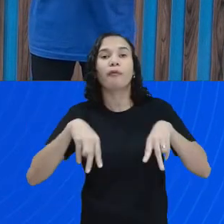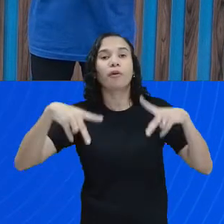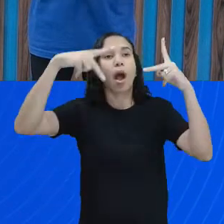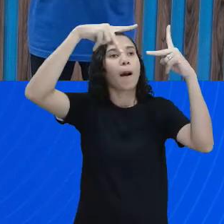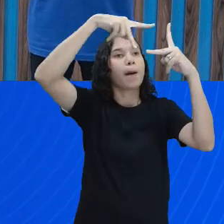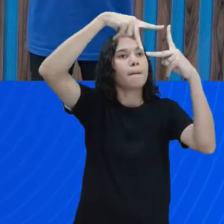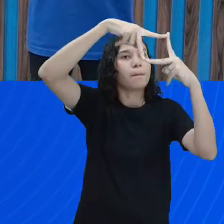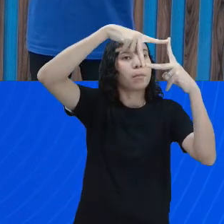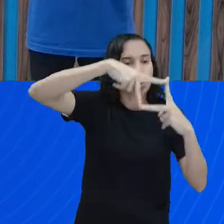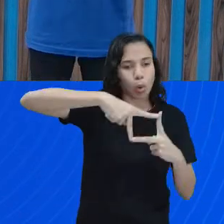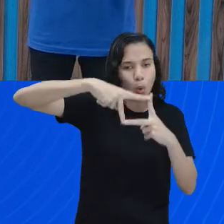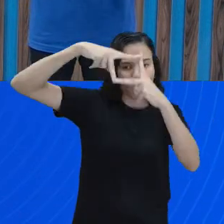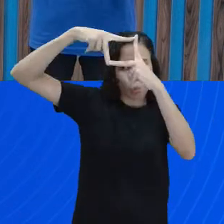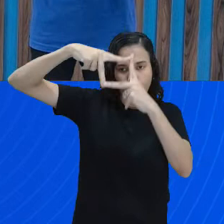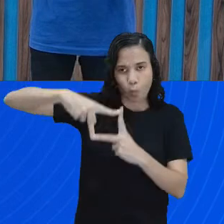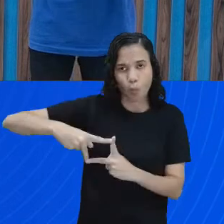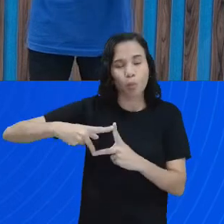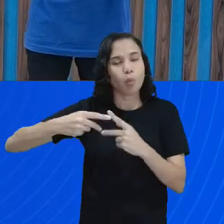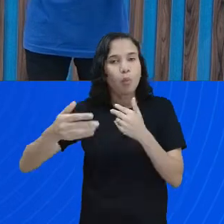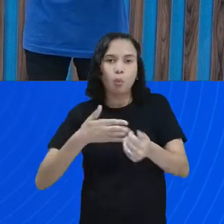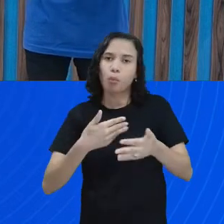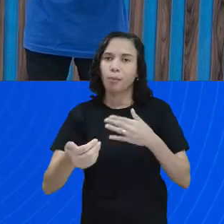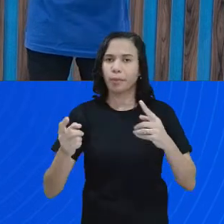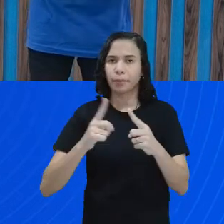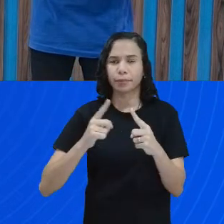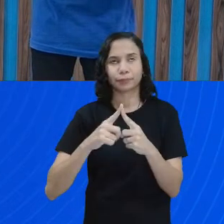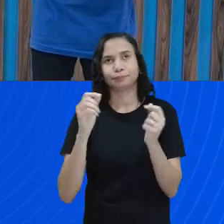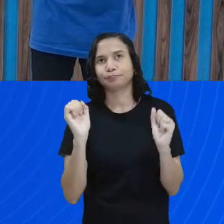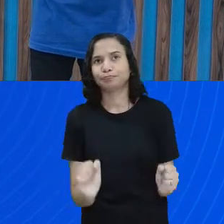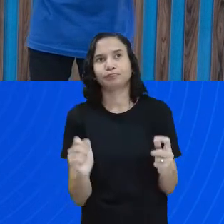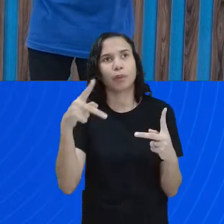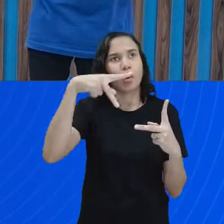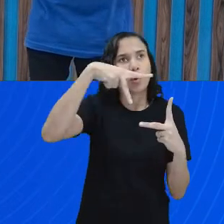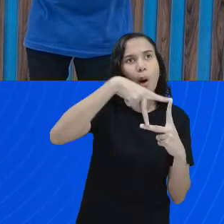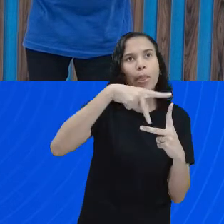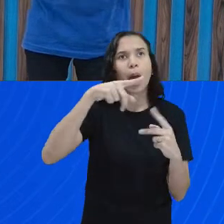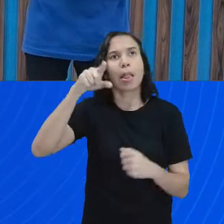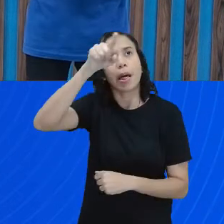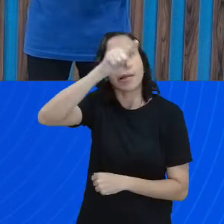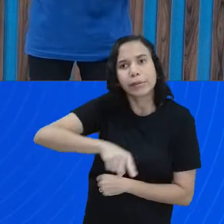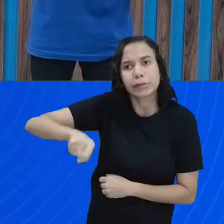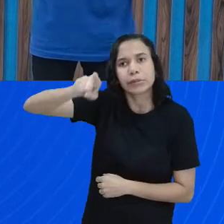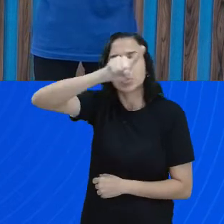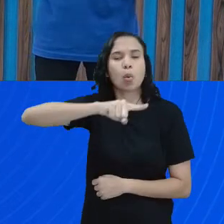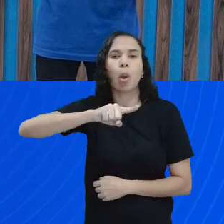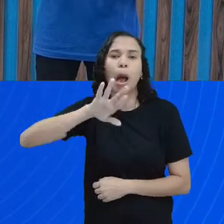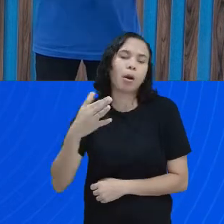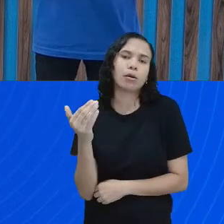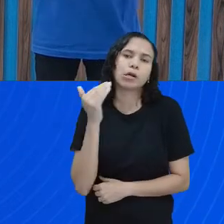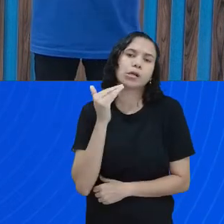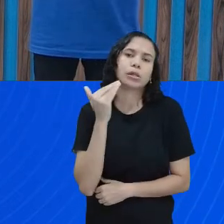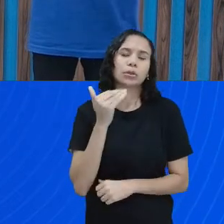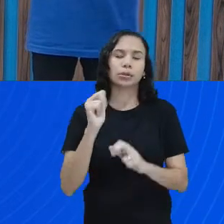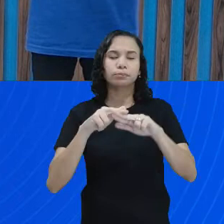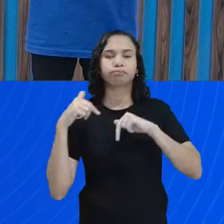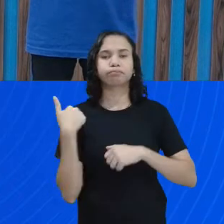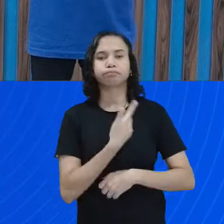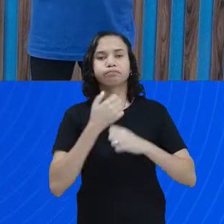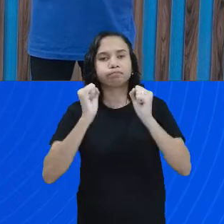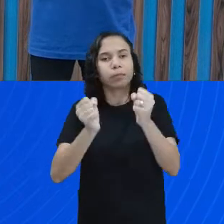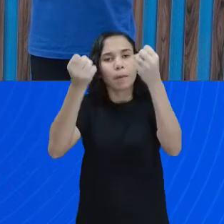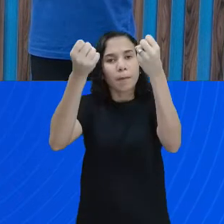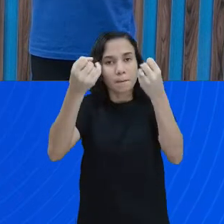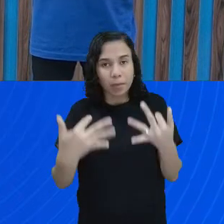quadriculada em si, eu posso calcular qualquer tipo de área, seja lá quadrada, circular, irregular. A gente consegue definir